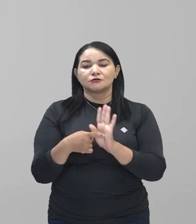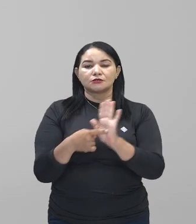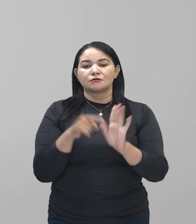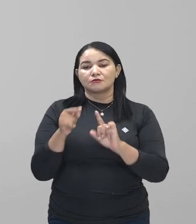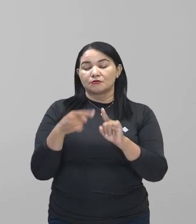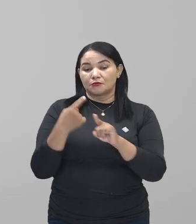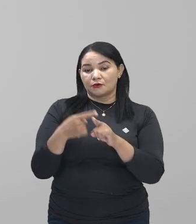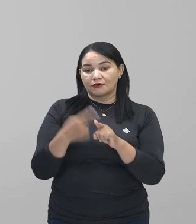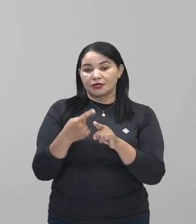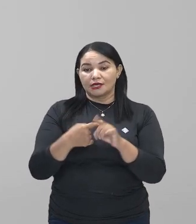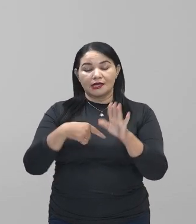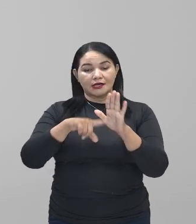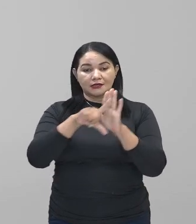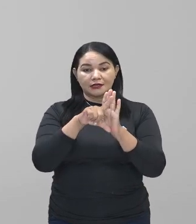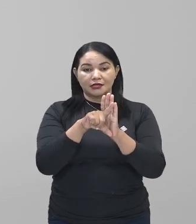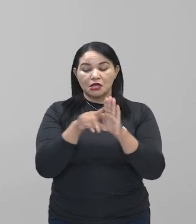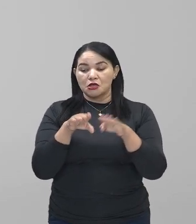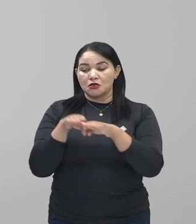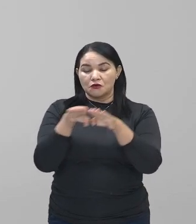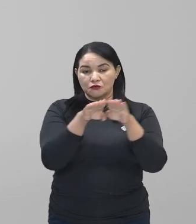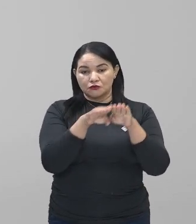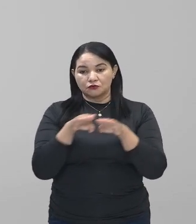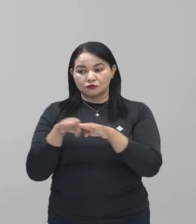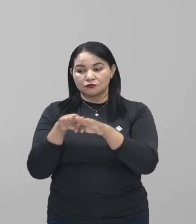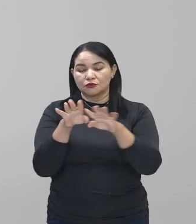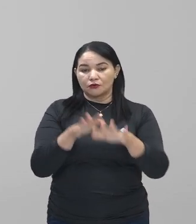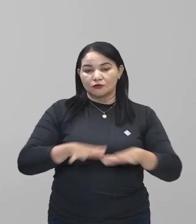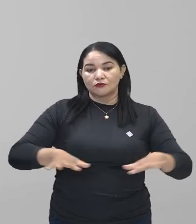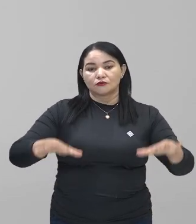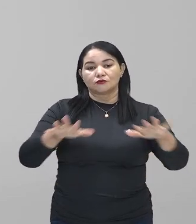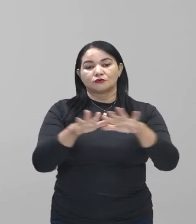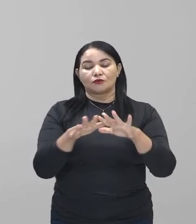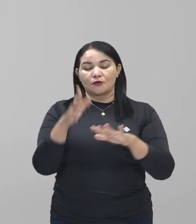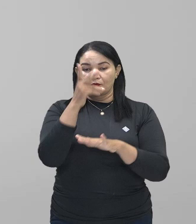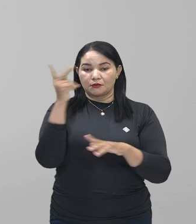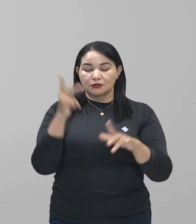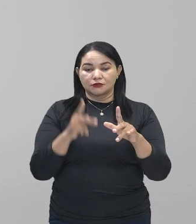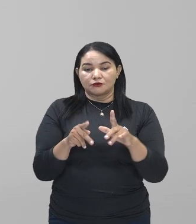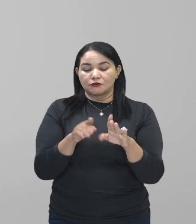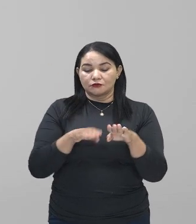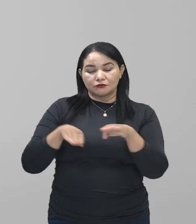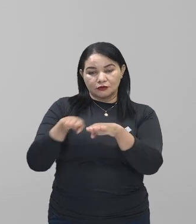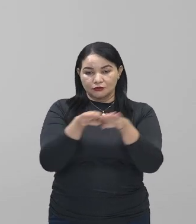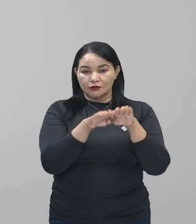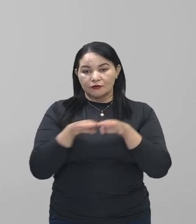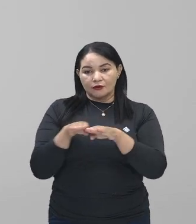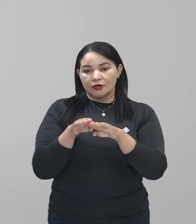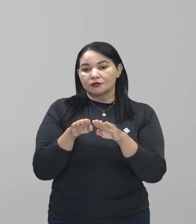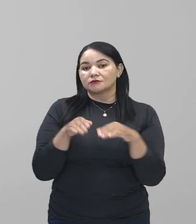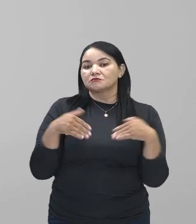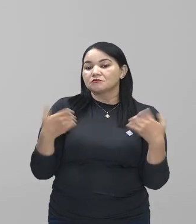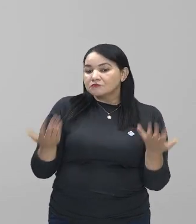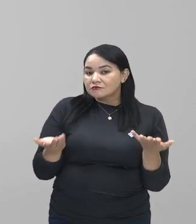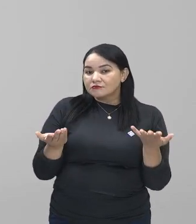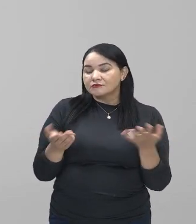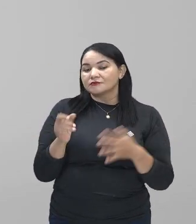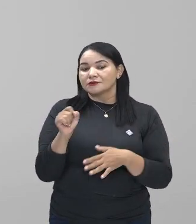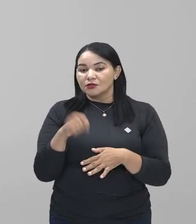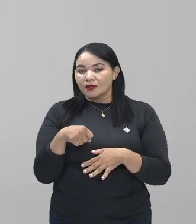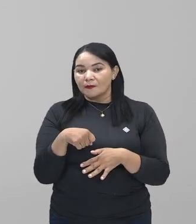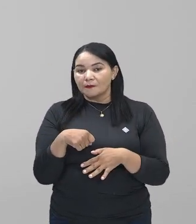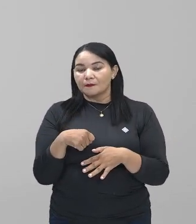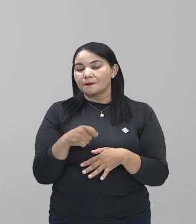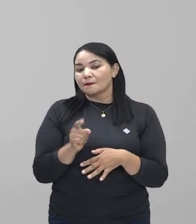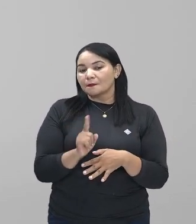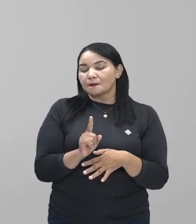para todos? Todos são tratados igual perante a lei? Então,